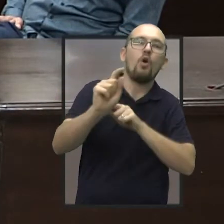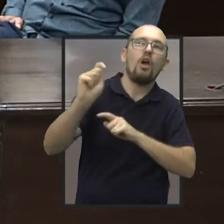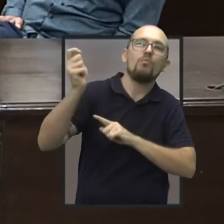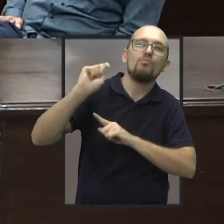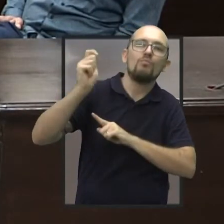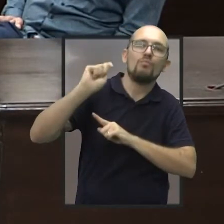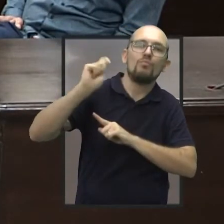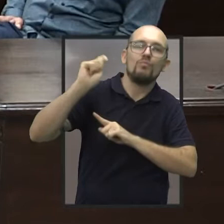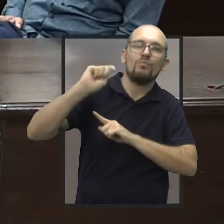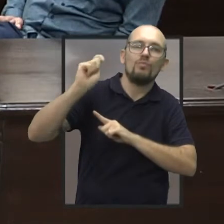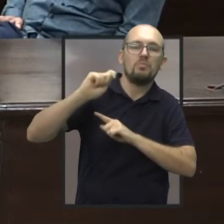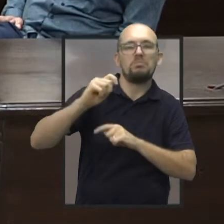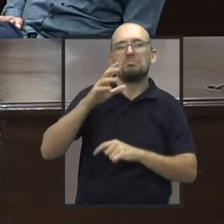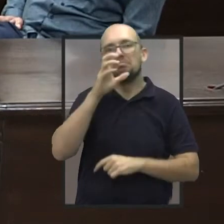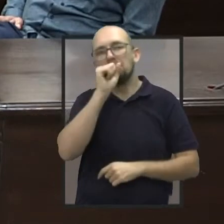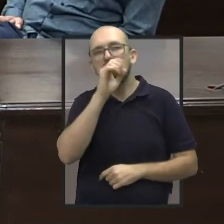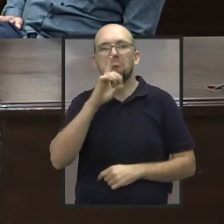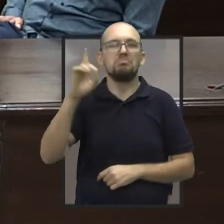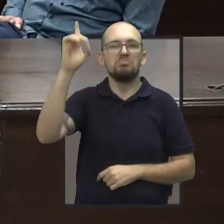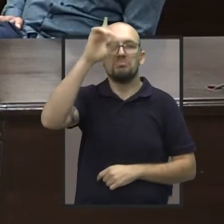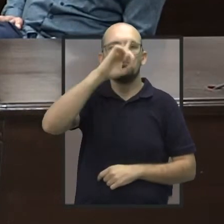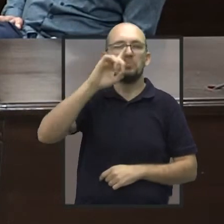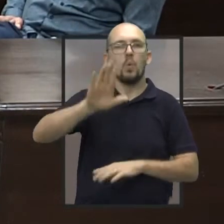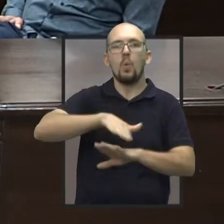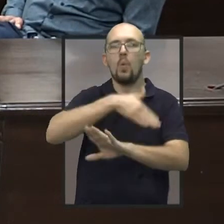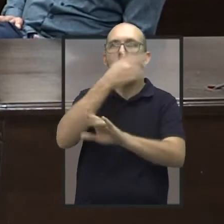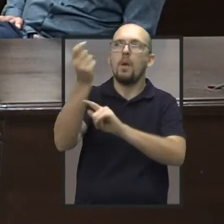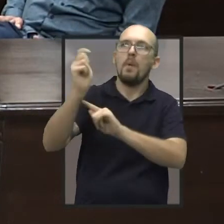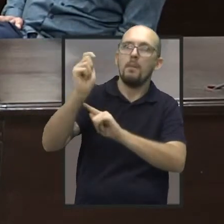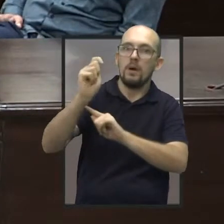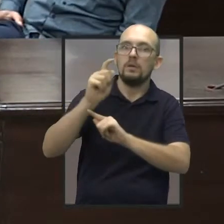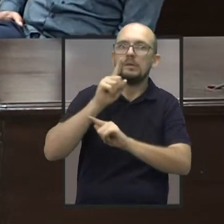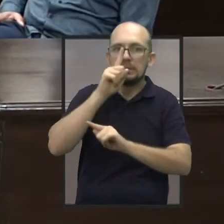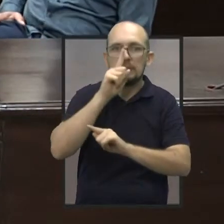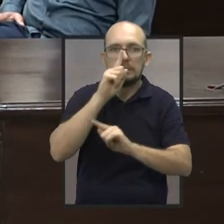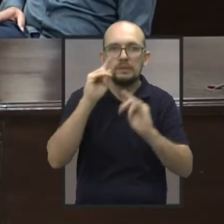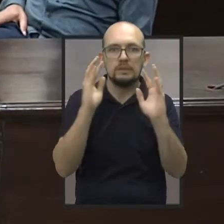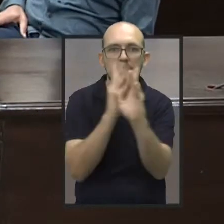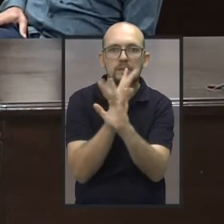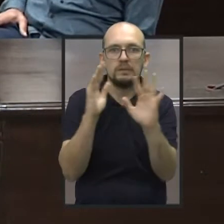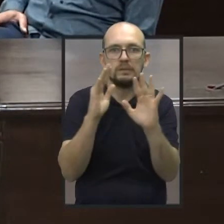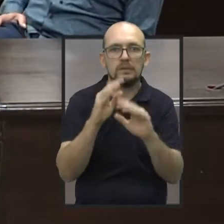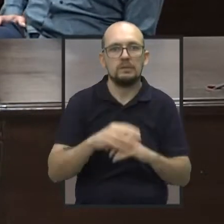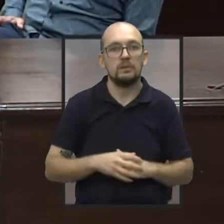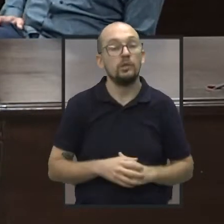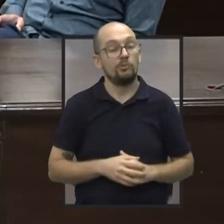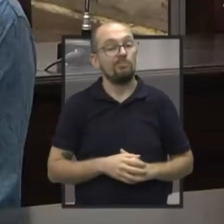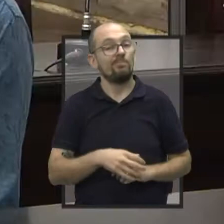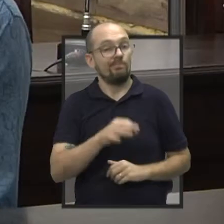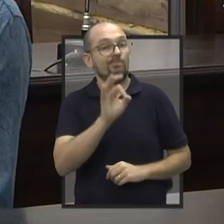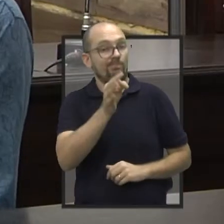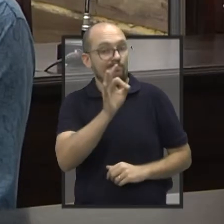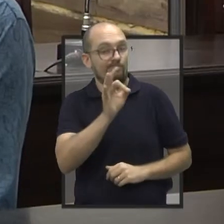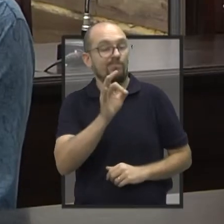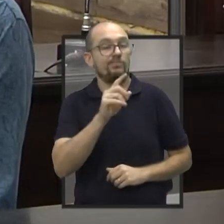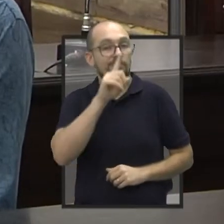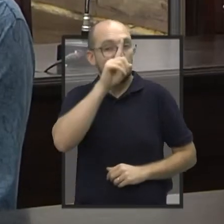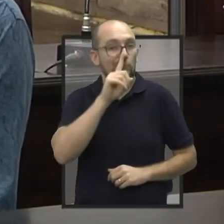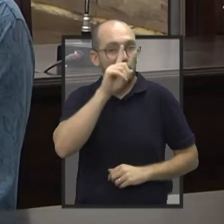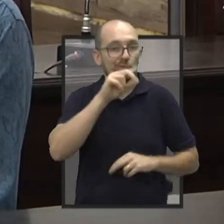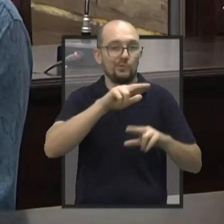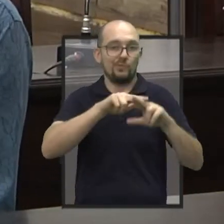de semana. Em tempos de pandemia, isso é um risco muito grande, né? Sim, com certeza. Eu fui procurado por moradores de